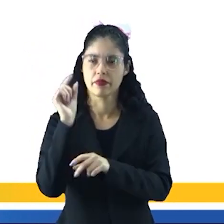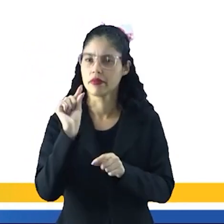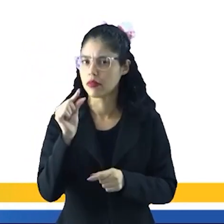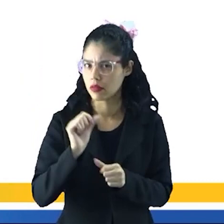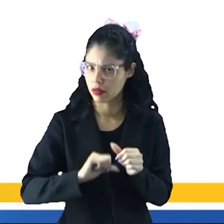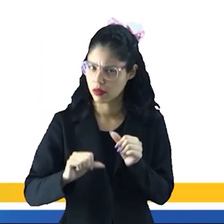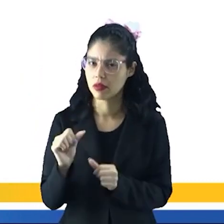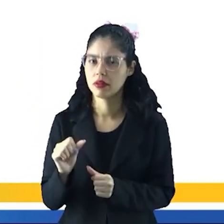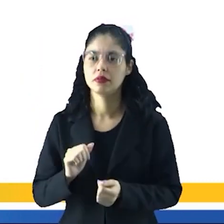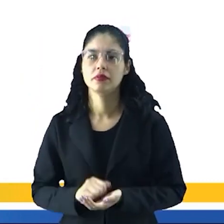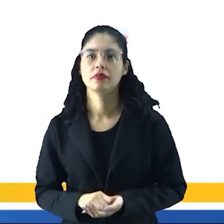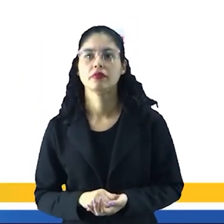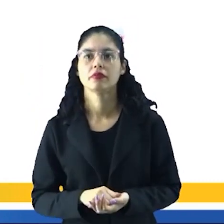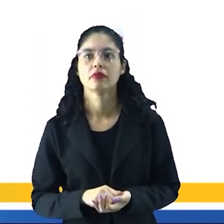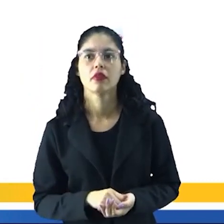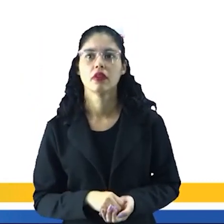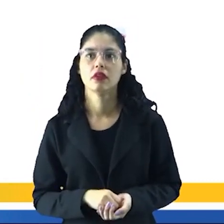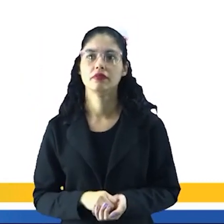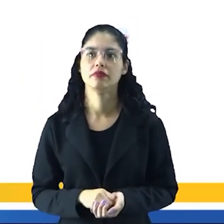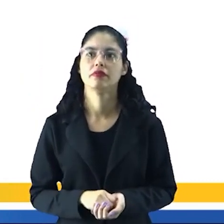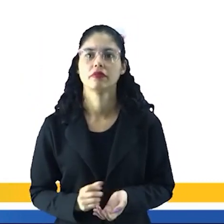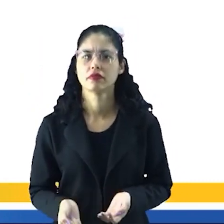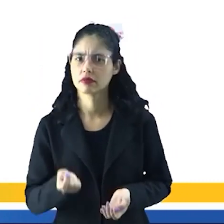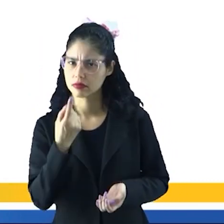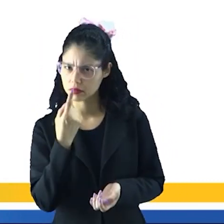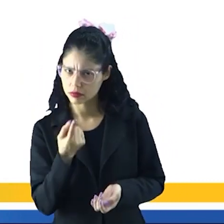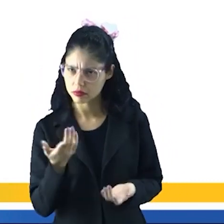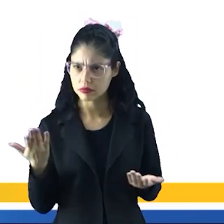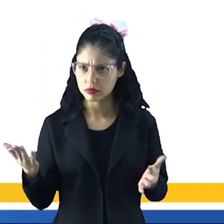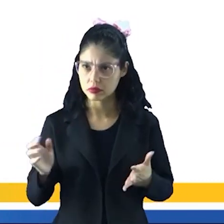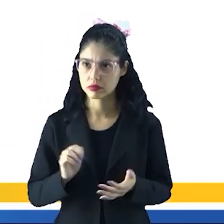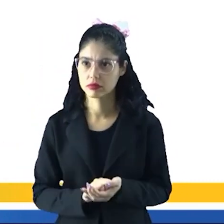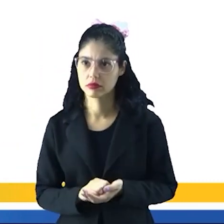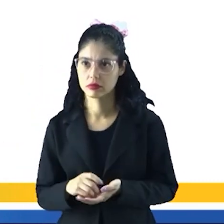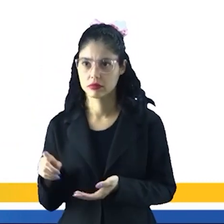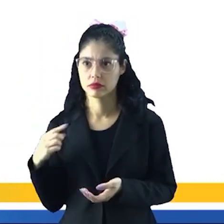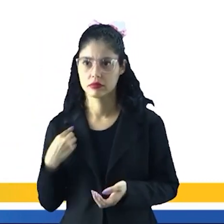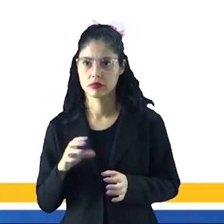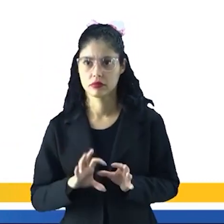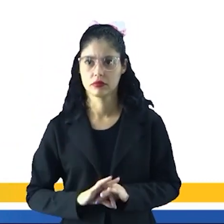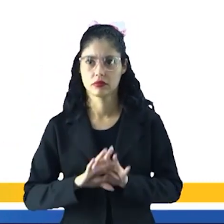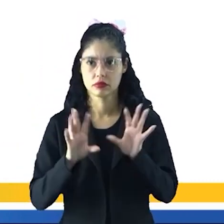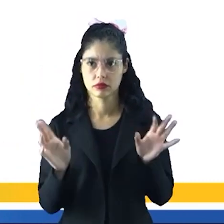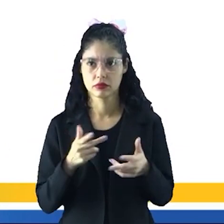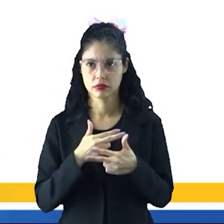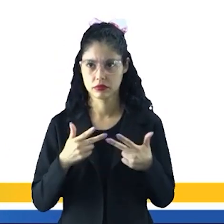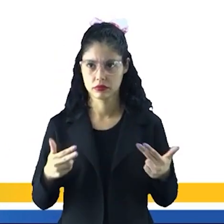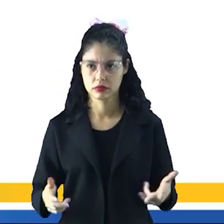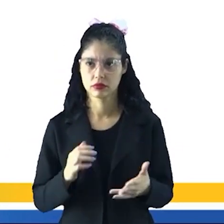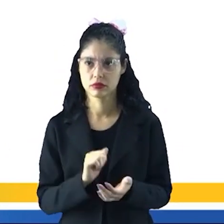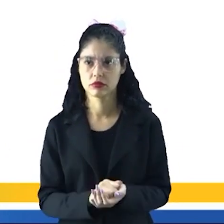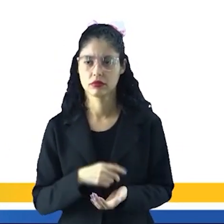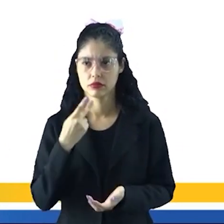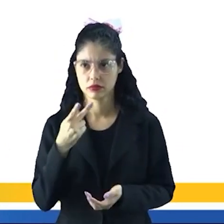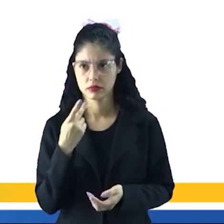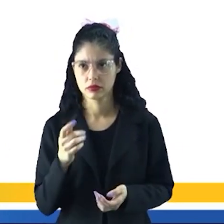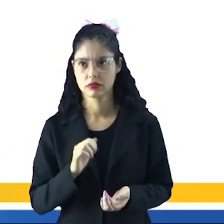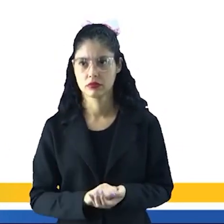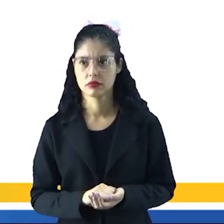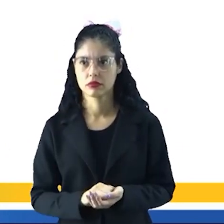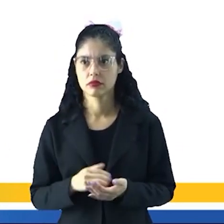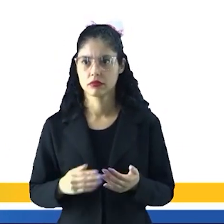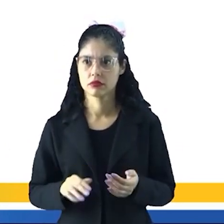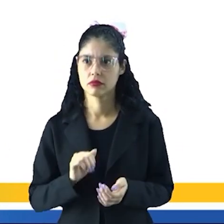um pouquinho da função. E o texto diz assim: nessa estranha dignidade do nosso abandono, o objeto